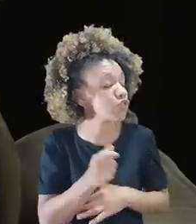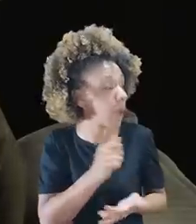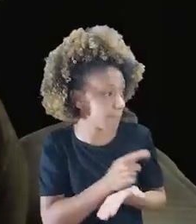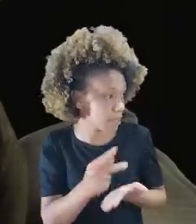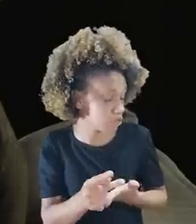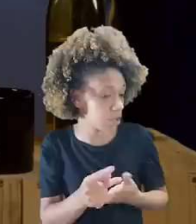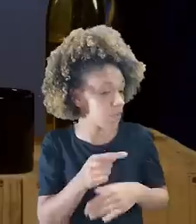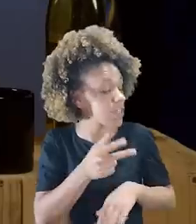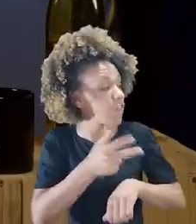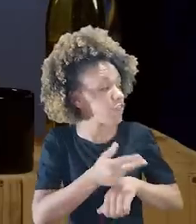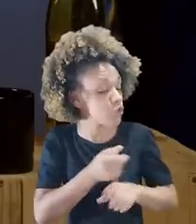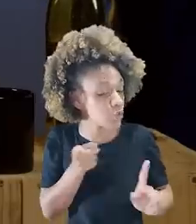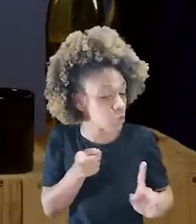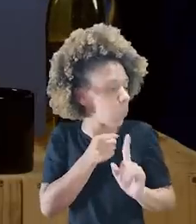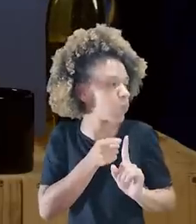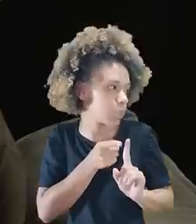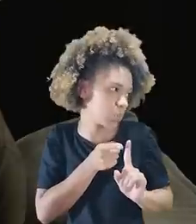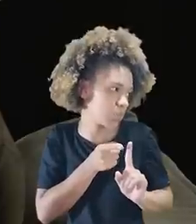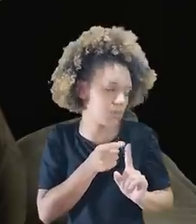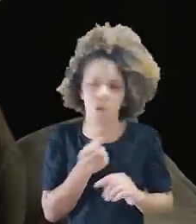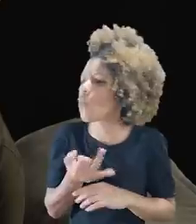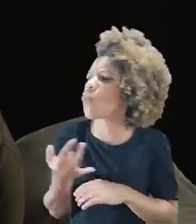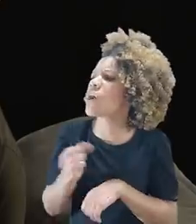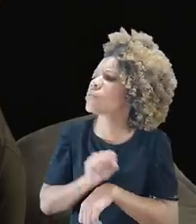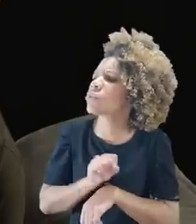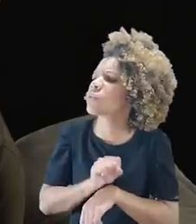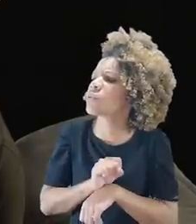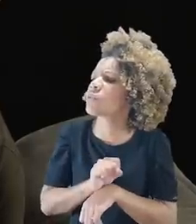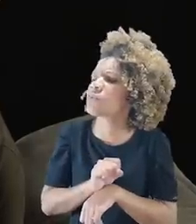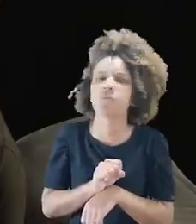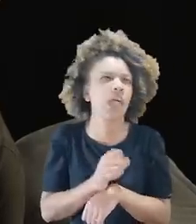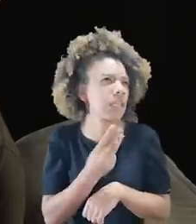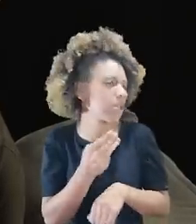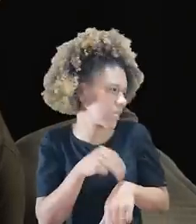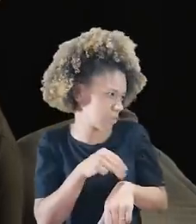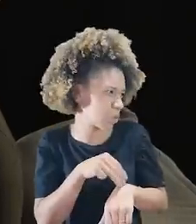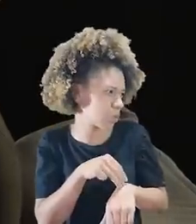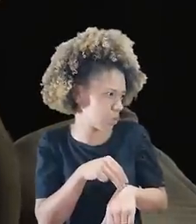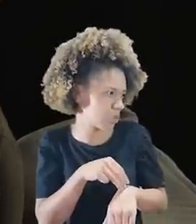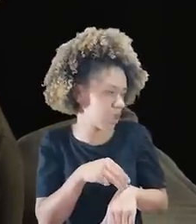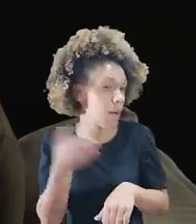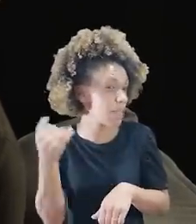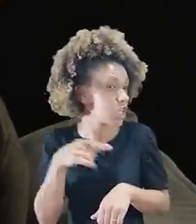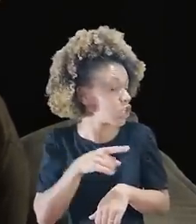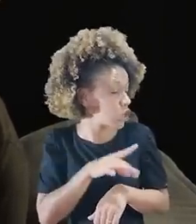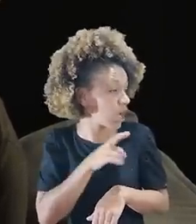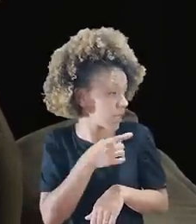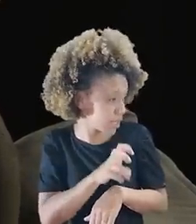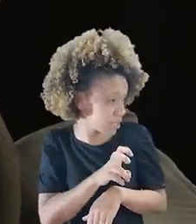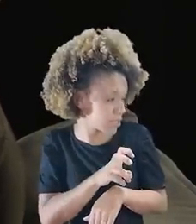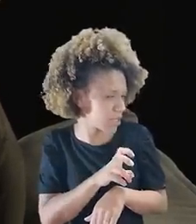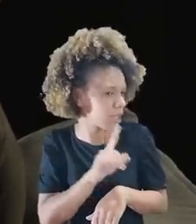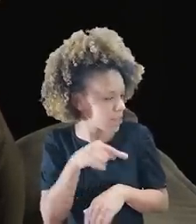ficou 1 minuto e agora s muita gente tá famosa né que fica famosa né mu gente mas por qu aí que vem a questão quando surgiu a